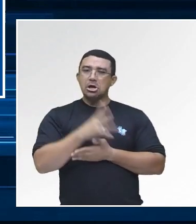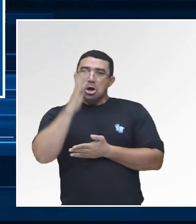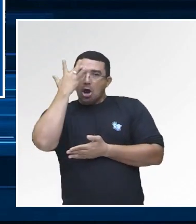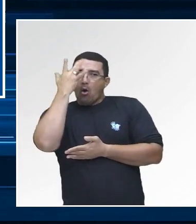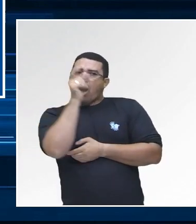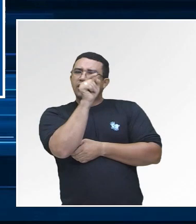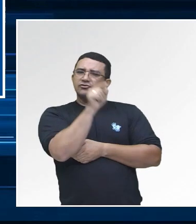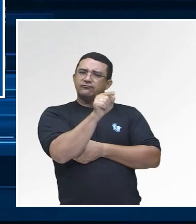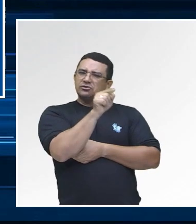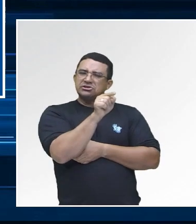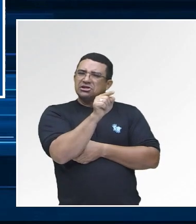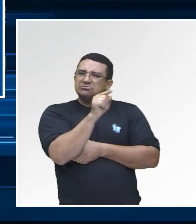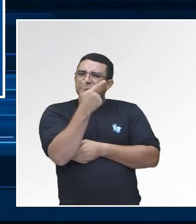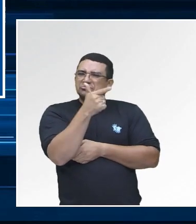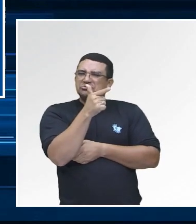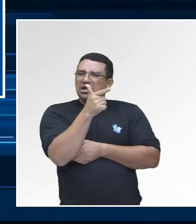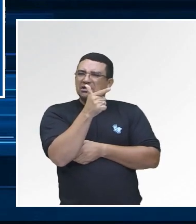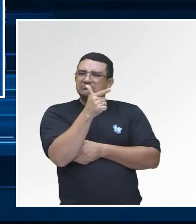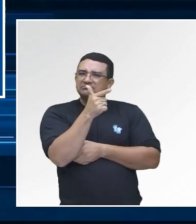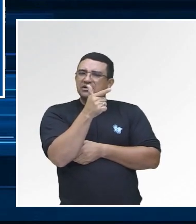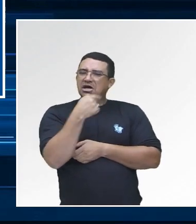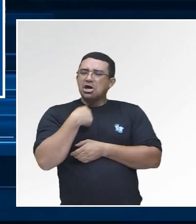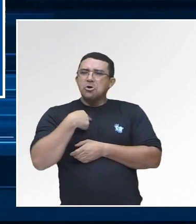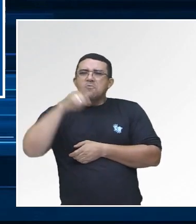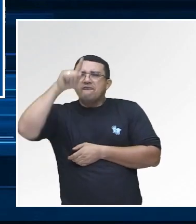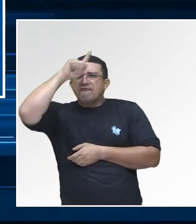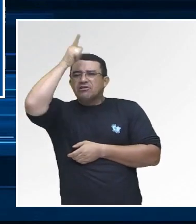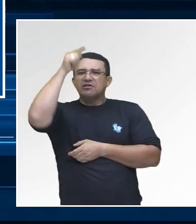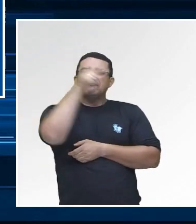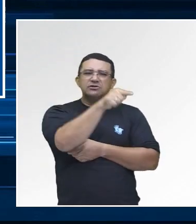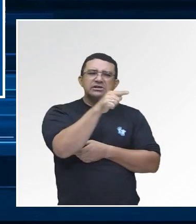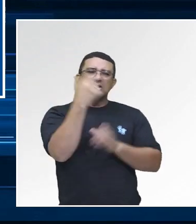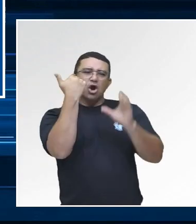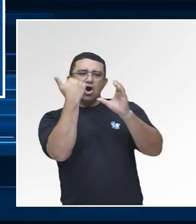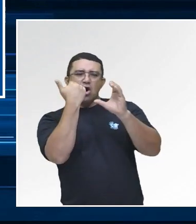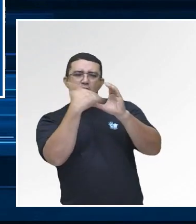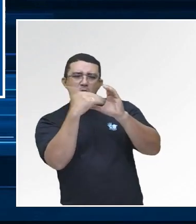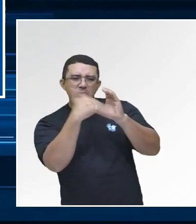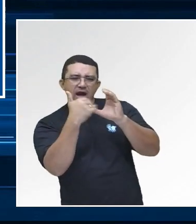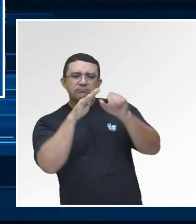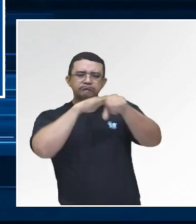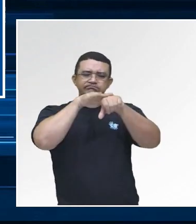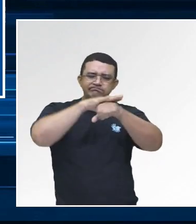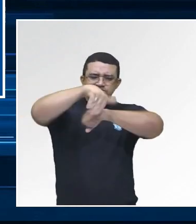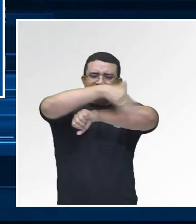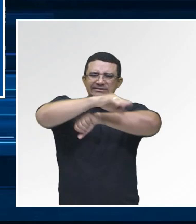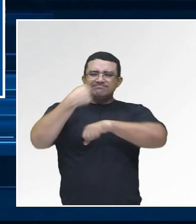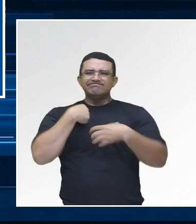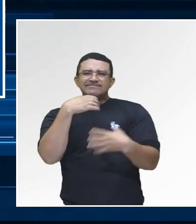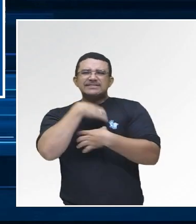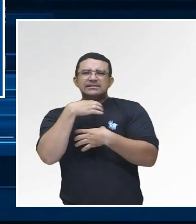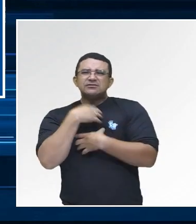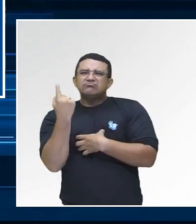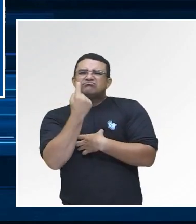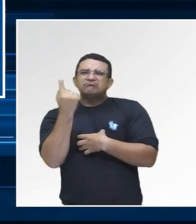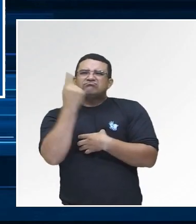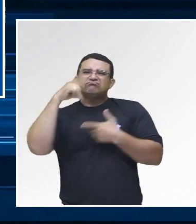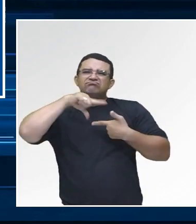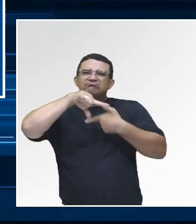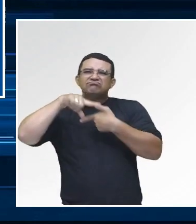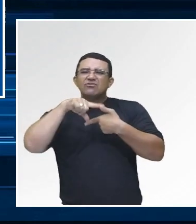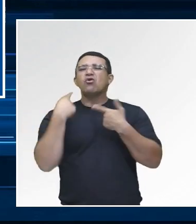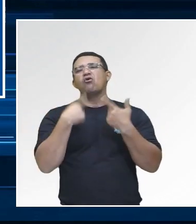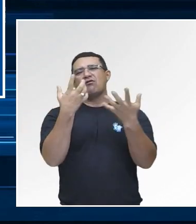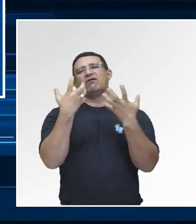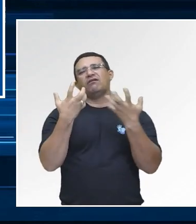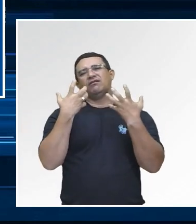Eu inventei você, nossas conversas, seu endereço. Eu me sentia só, queria ardentemente uma amiga, mas perdi